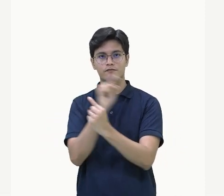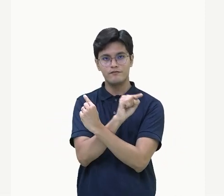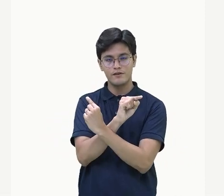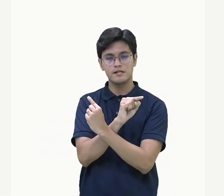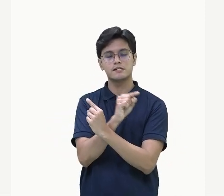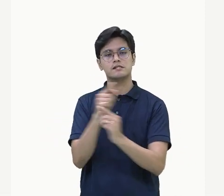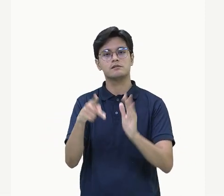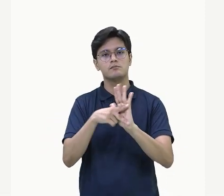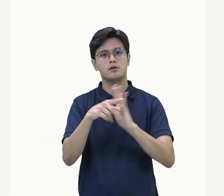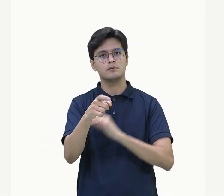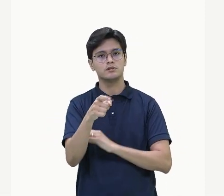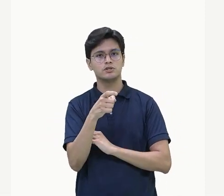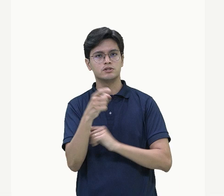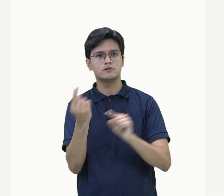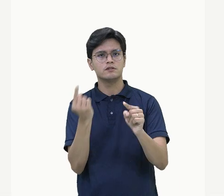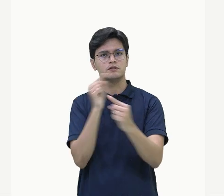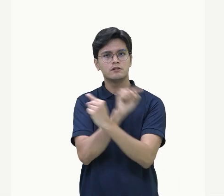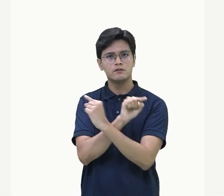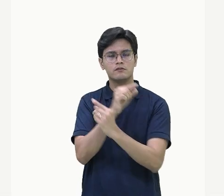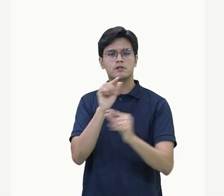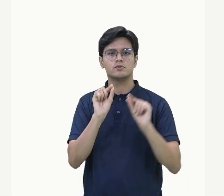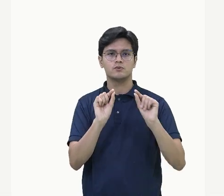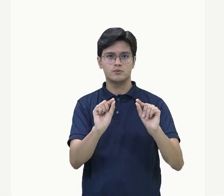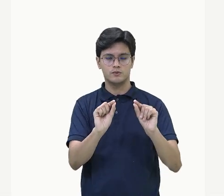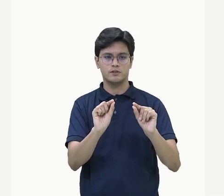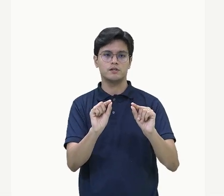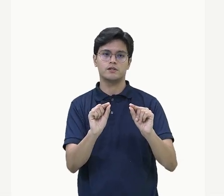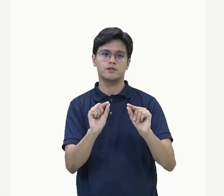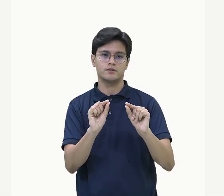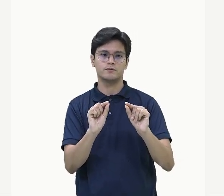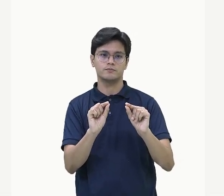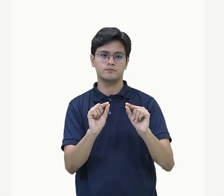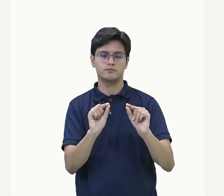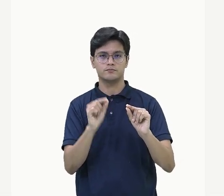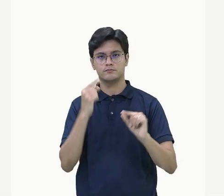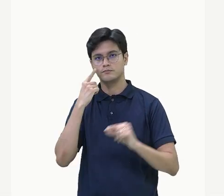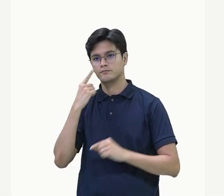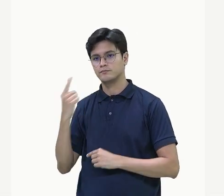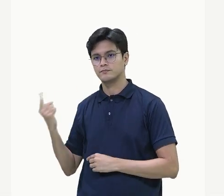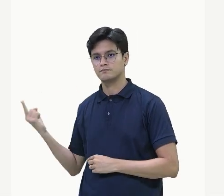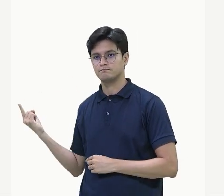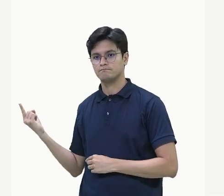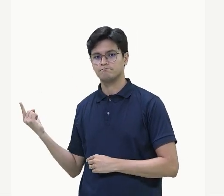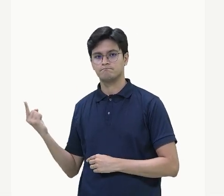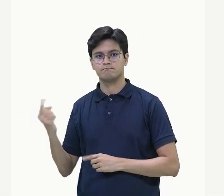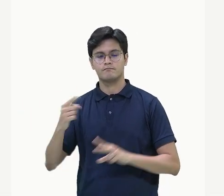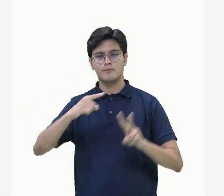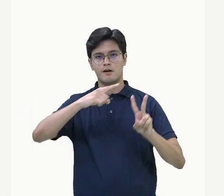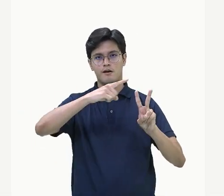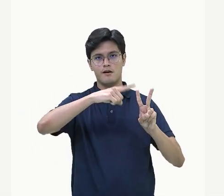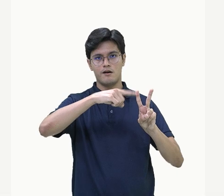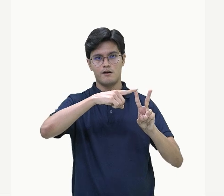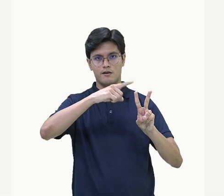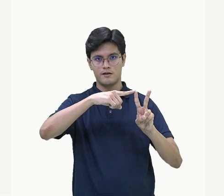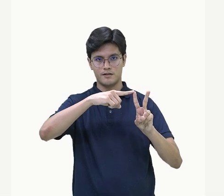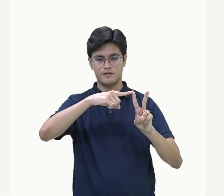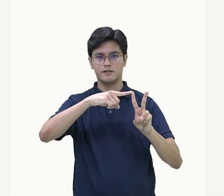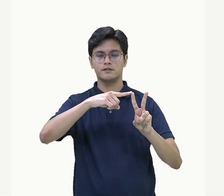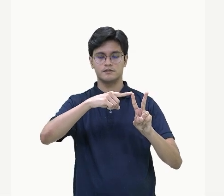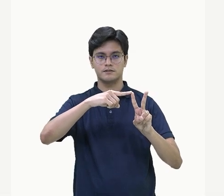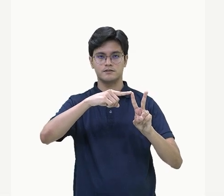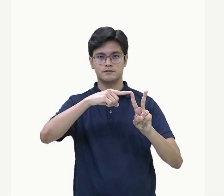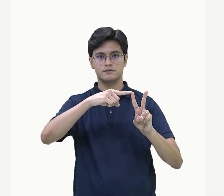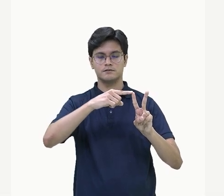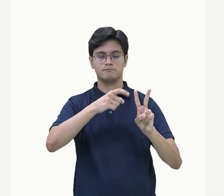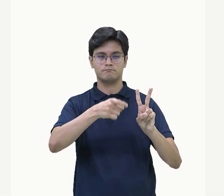gente também pode chamar ela de f a menos 1 de x, é quem? É a raiz quadrada